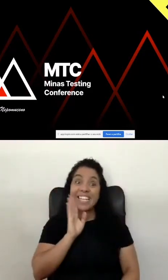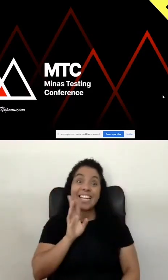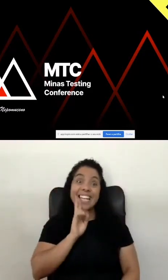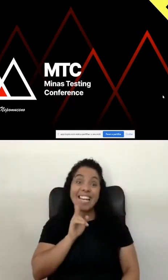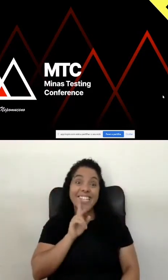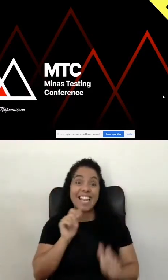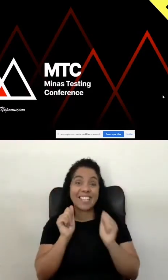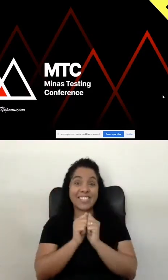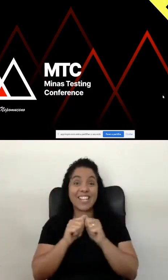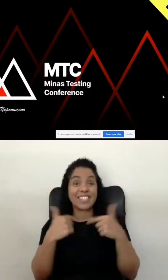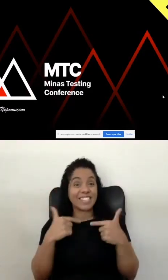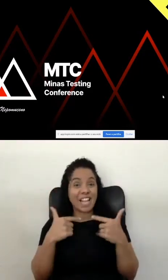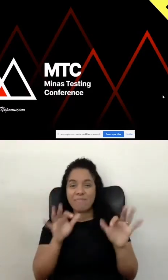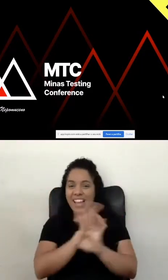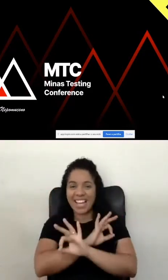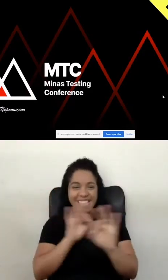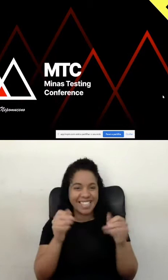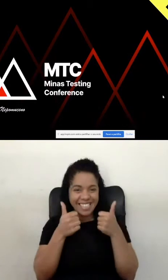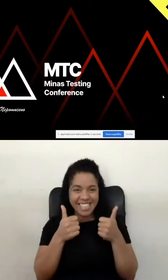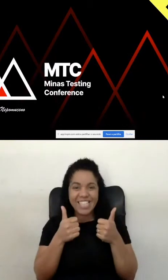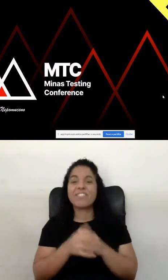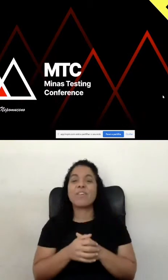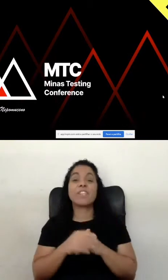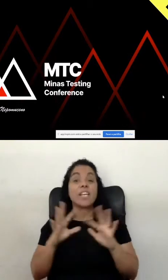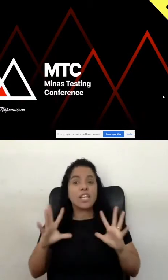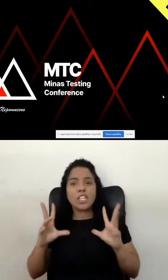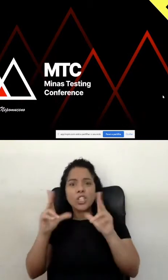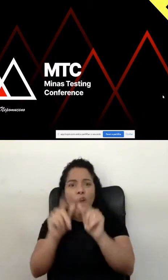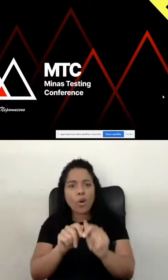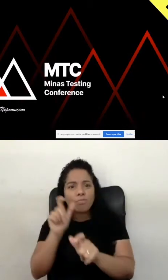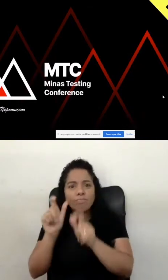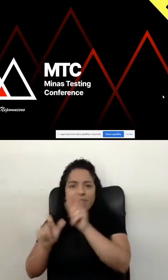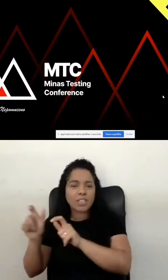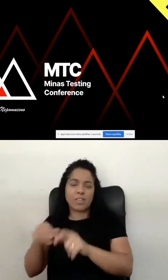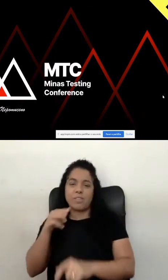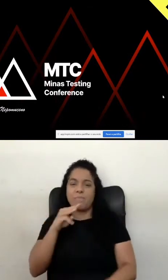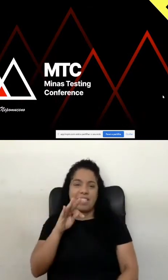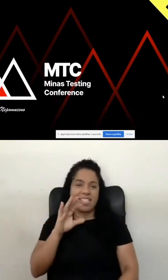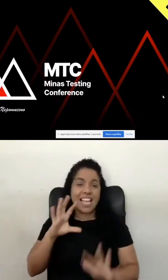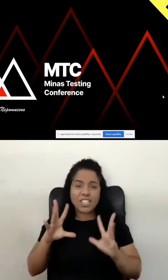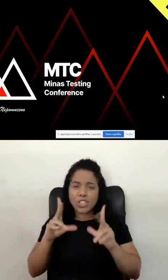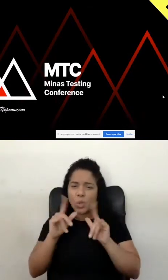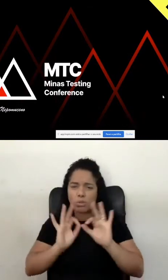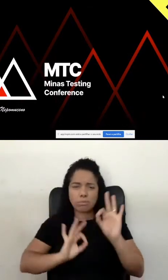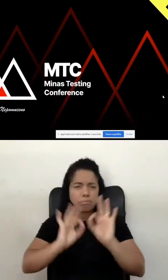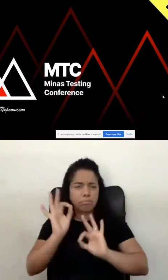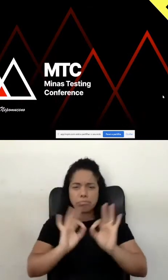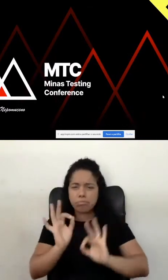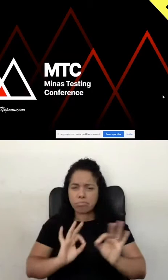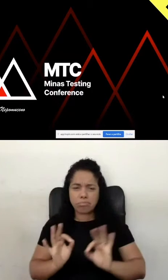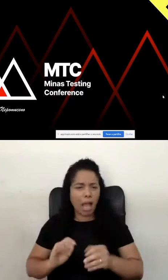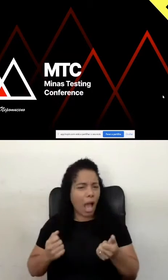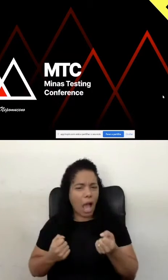ajudando, um trabalho assim incrível. E todo o pessoal aí do Minas Testing são super organizados, dão super